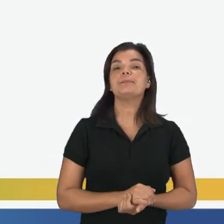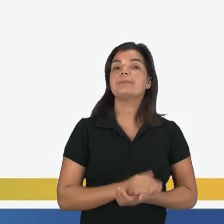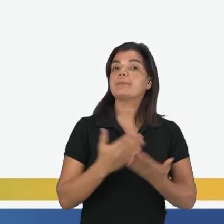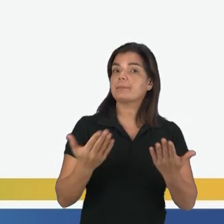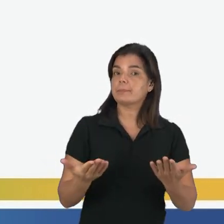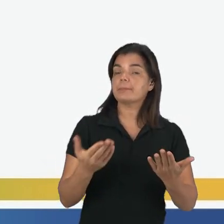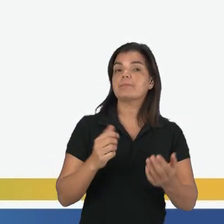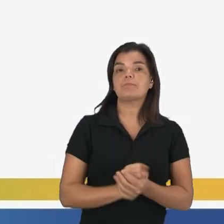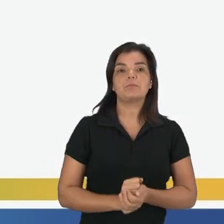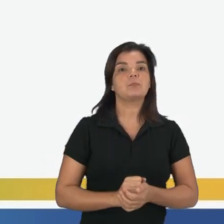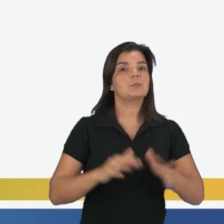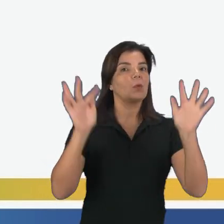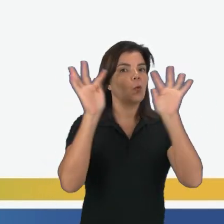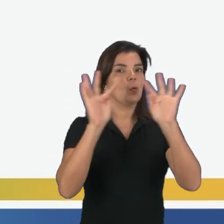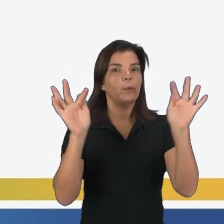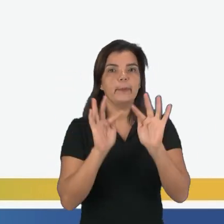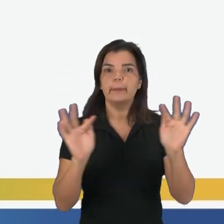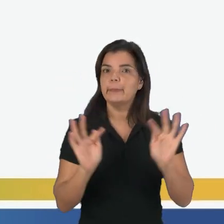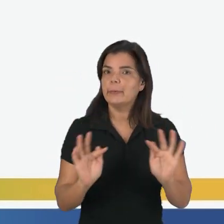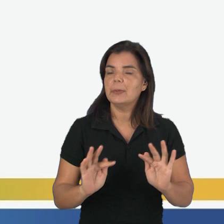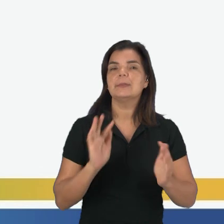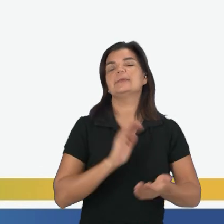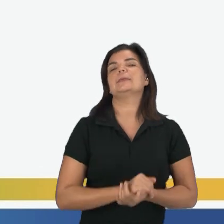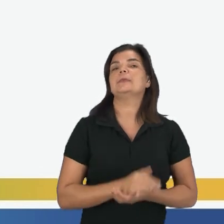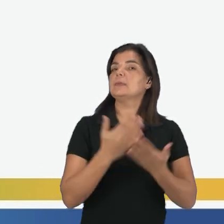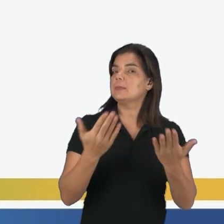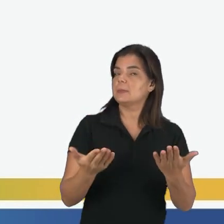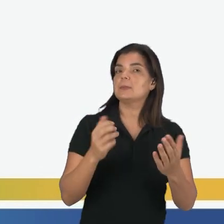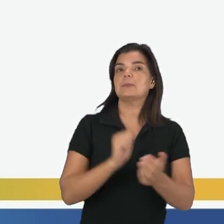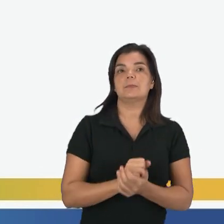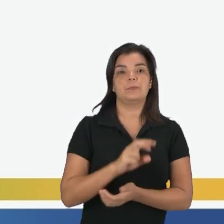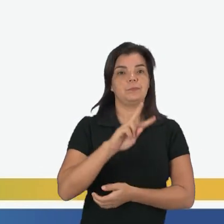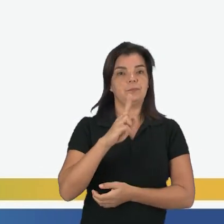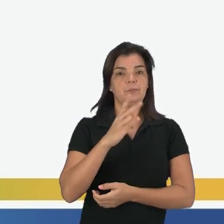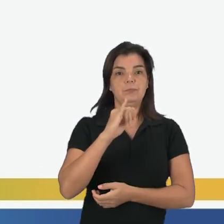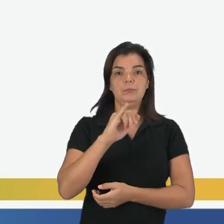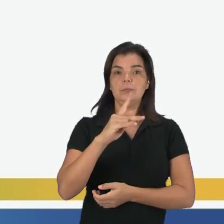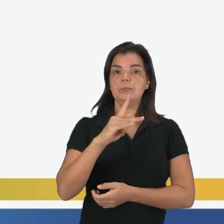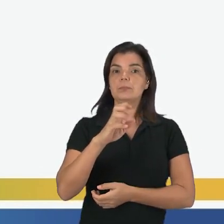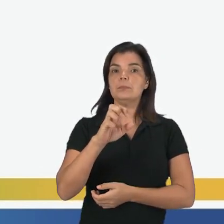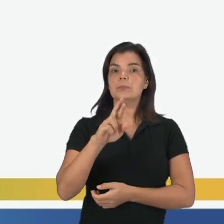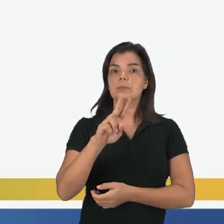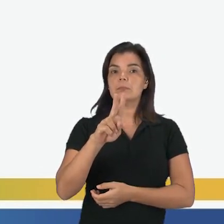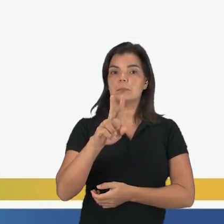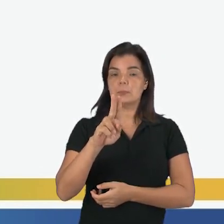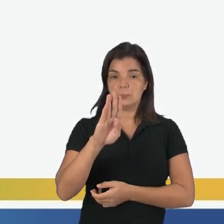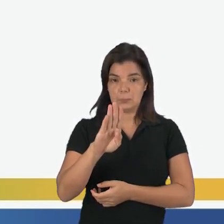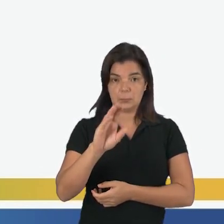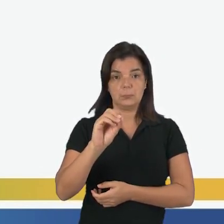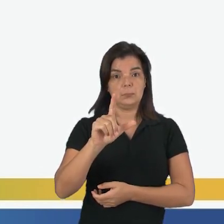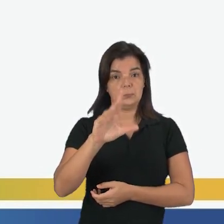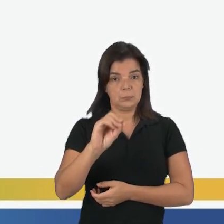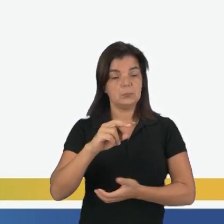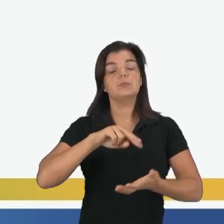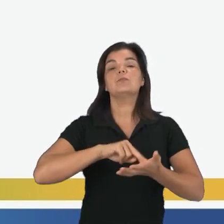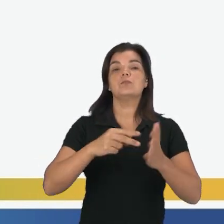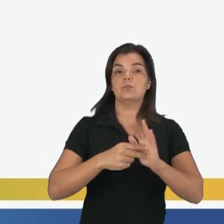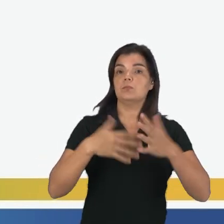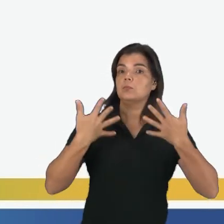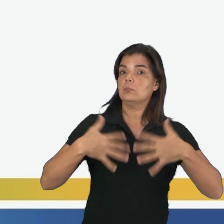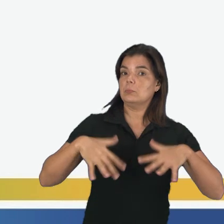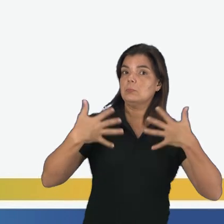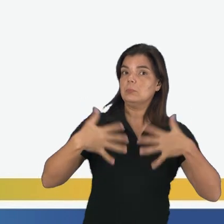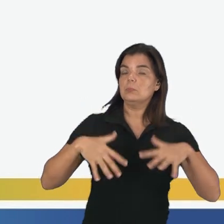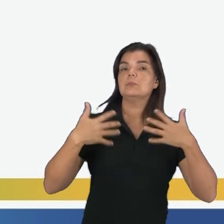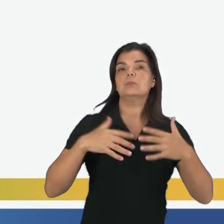aquilo trazia muita felicidade para ele. Então é chamado de hipérbole. É uma frase que consiste em